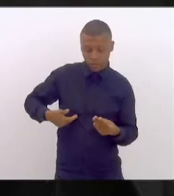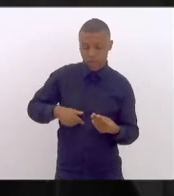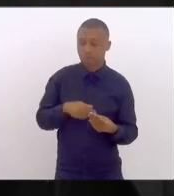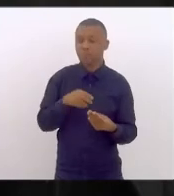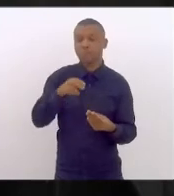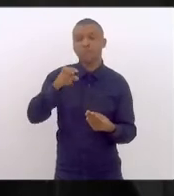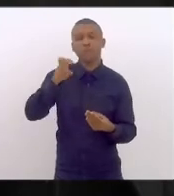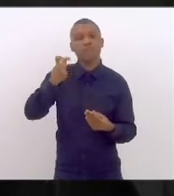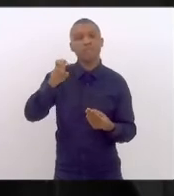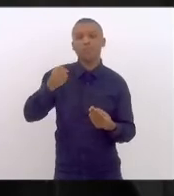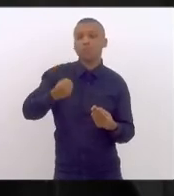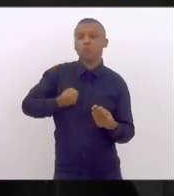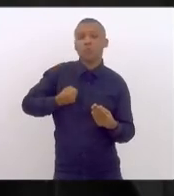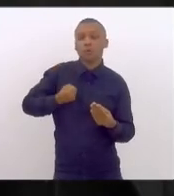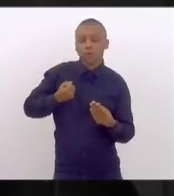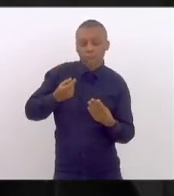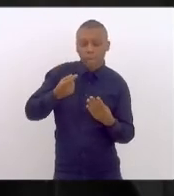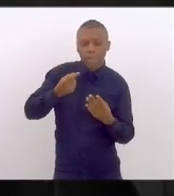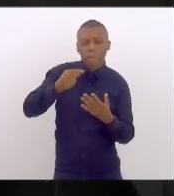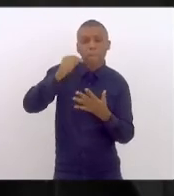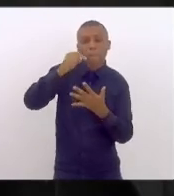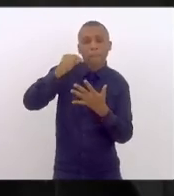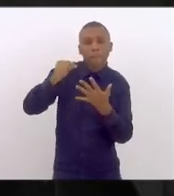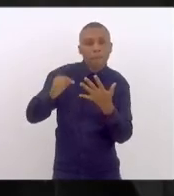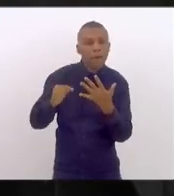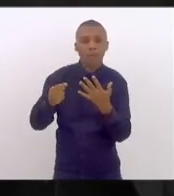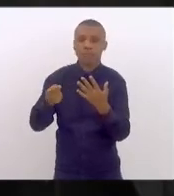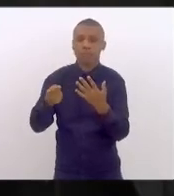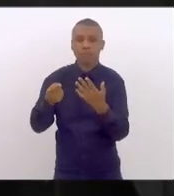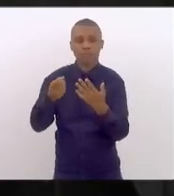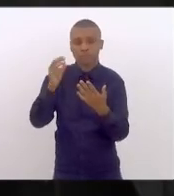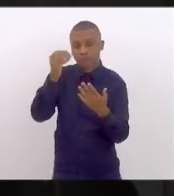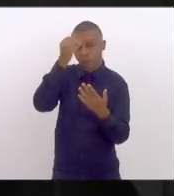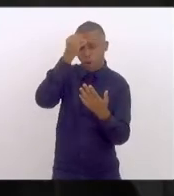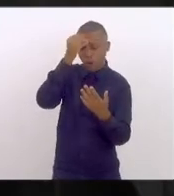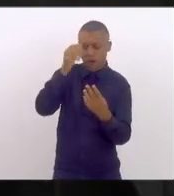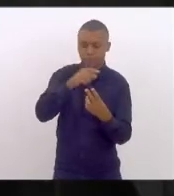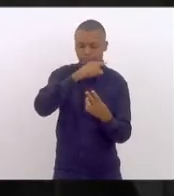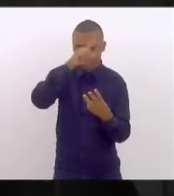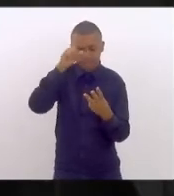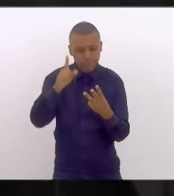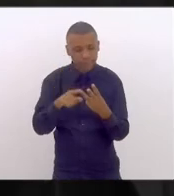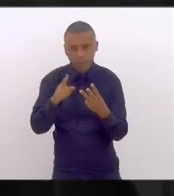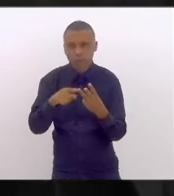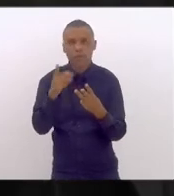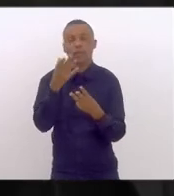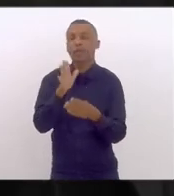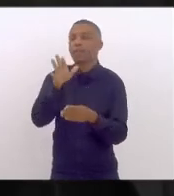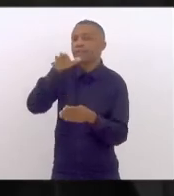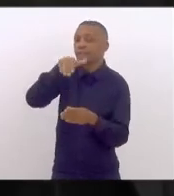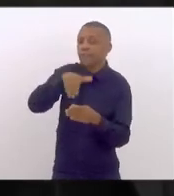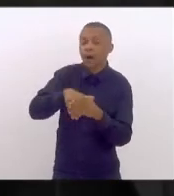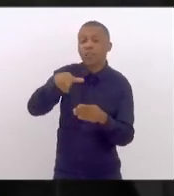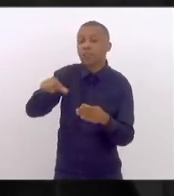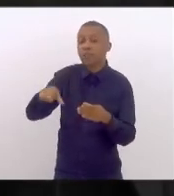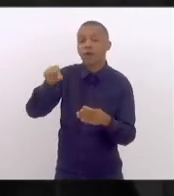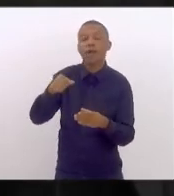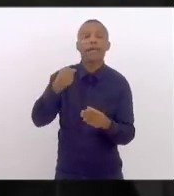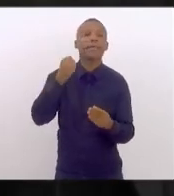números 5 números depois vota para senador da